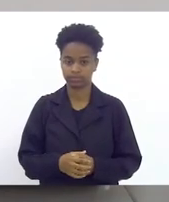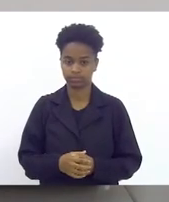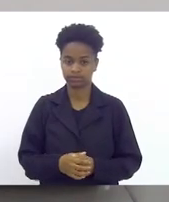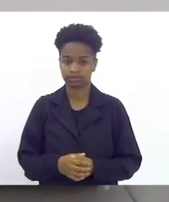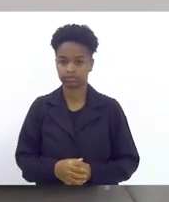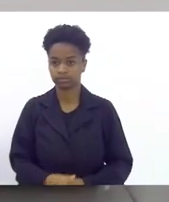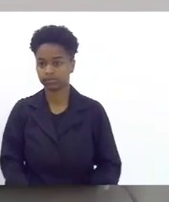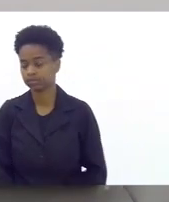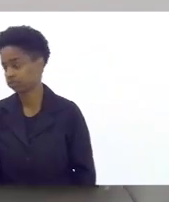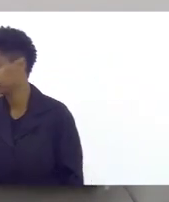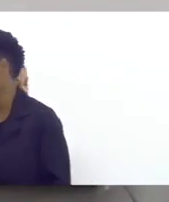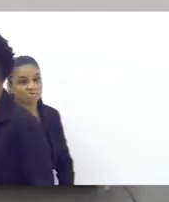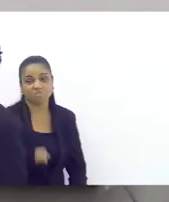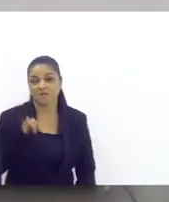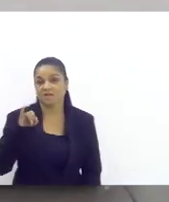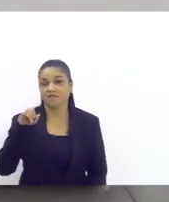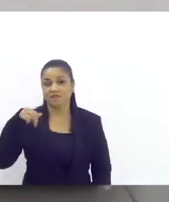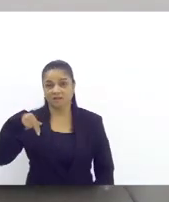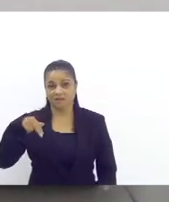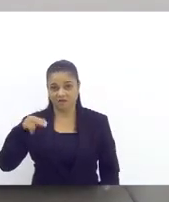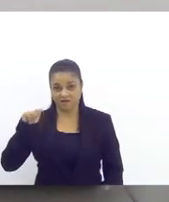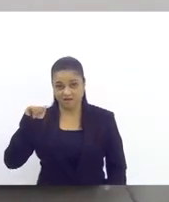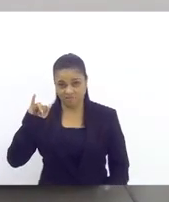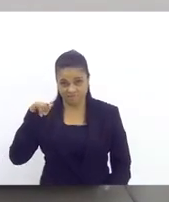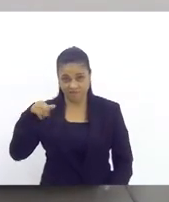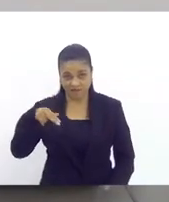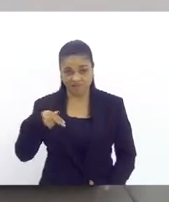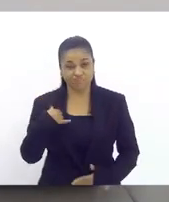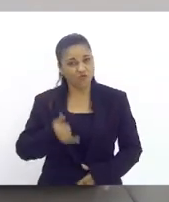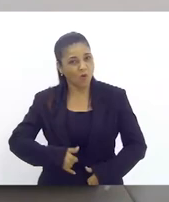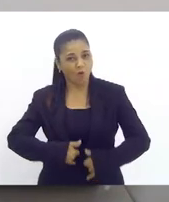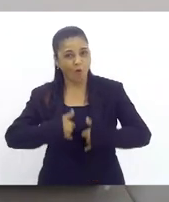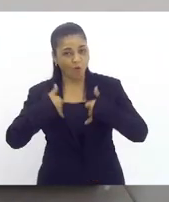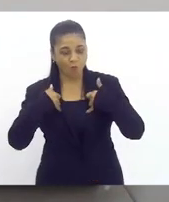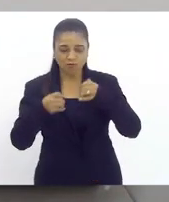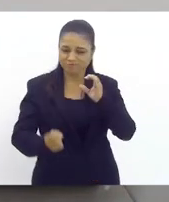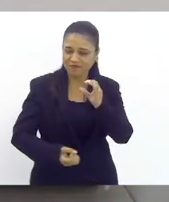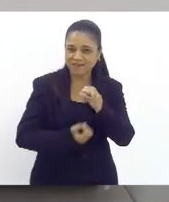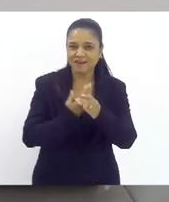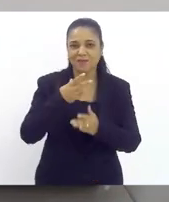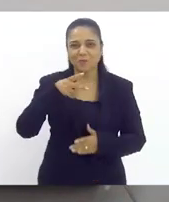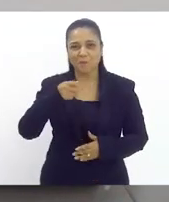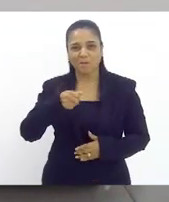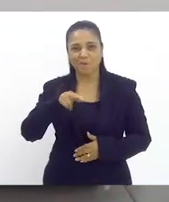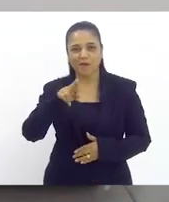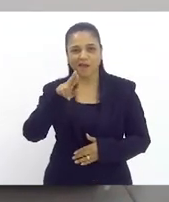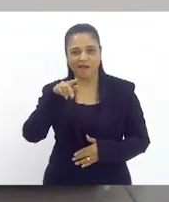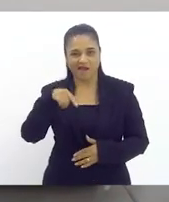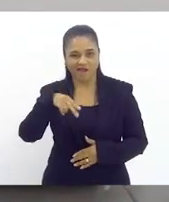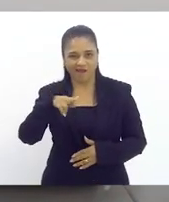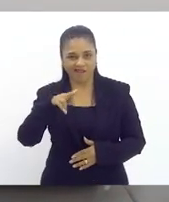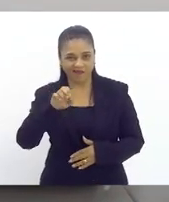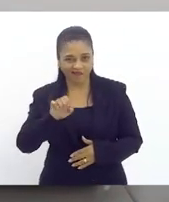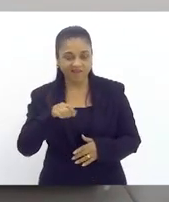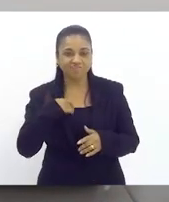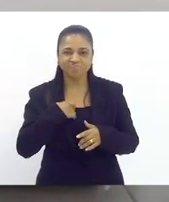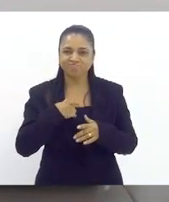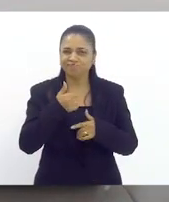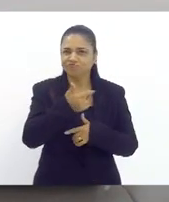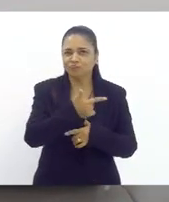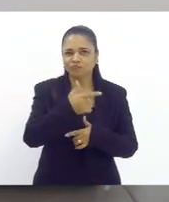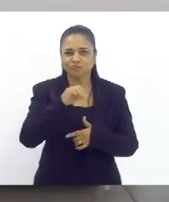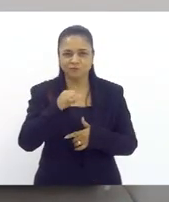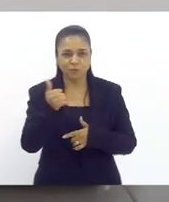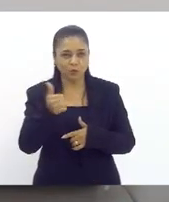do Parque Estadual da Costa do Sol tenho muita orgulho nós temos criado esse parque em 2011 e ele atualmente Inclusive